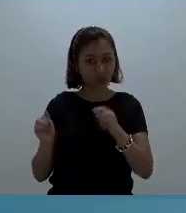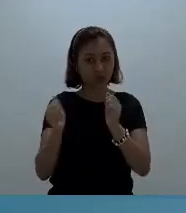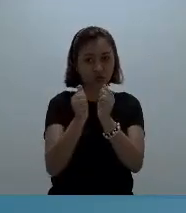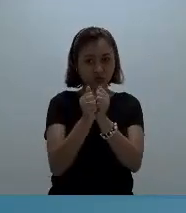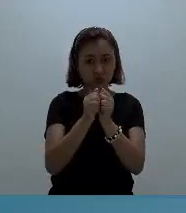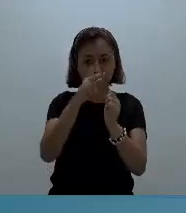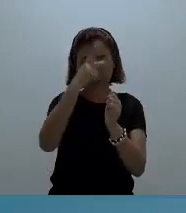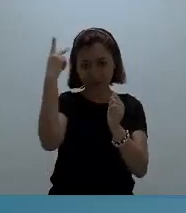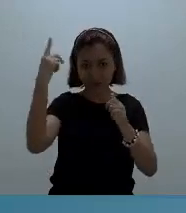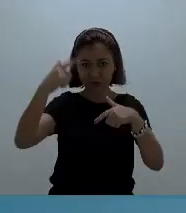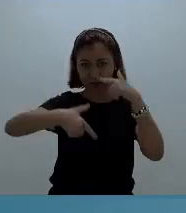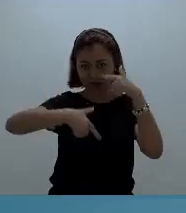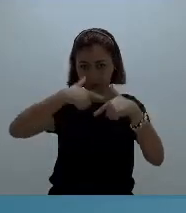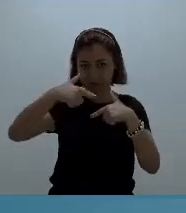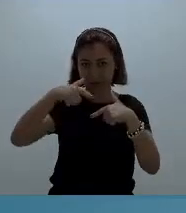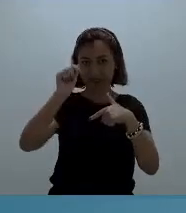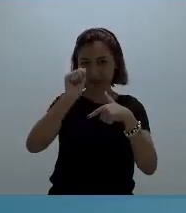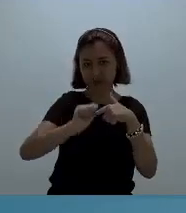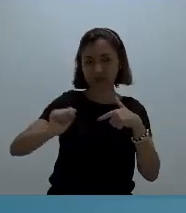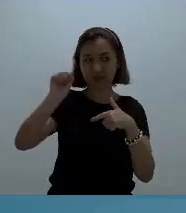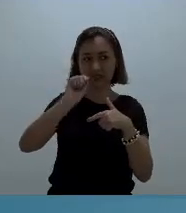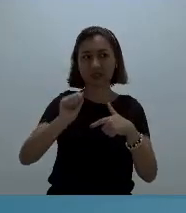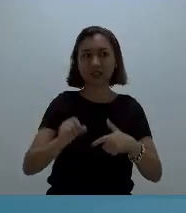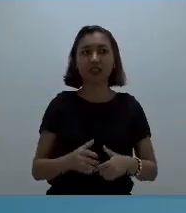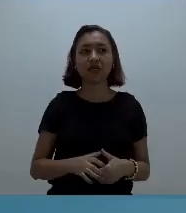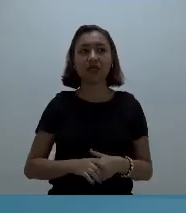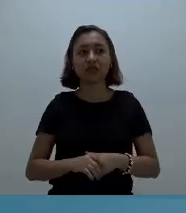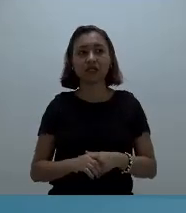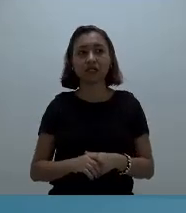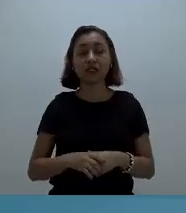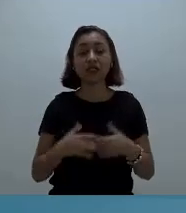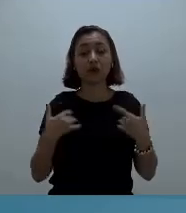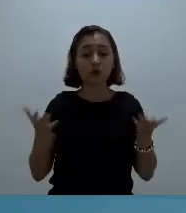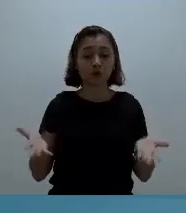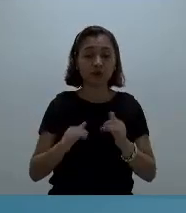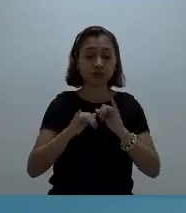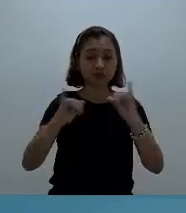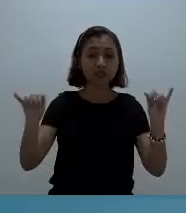os servidores que estão aqui escutando, de que